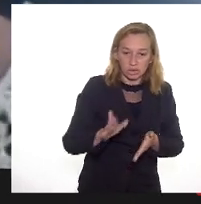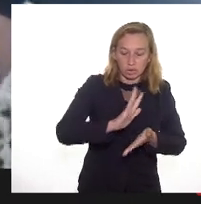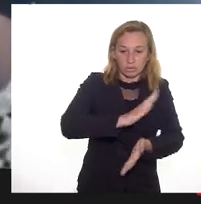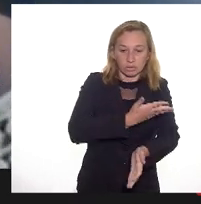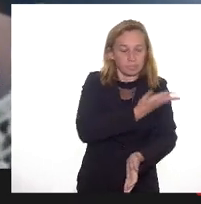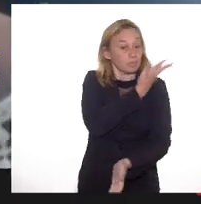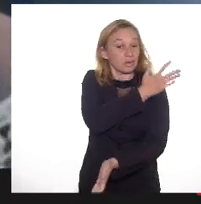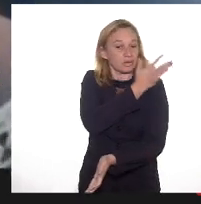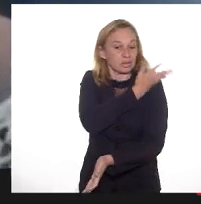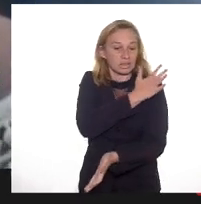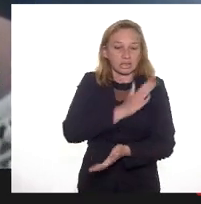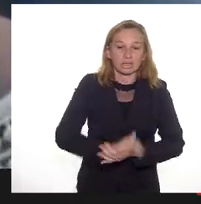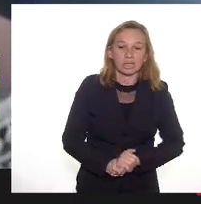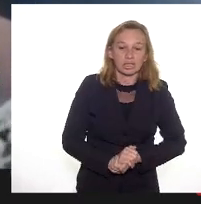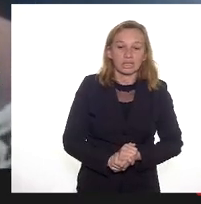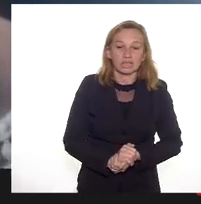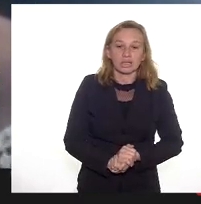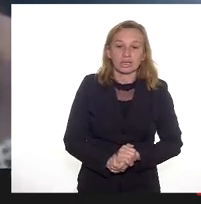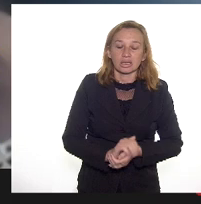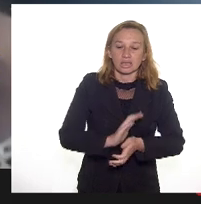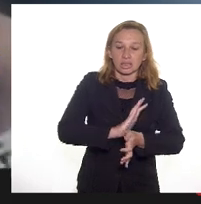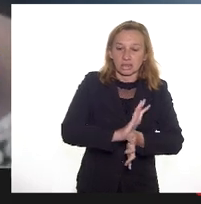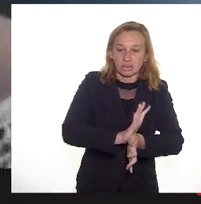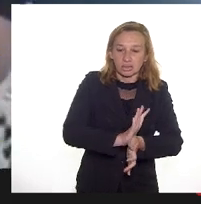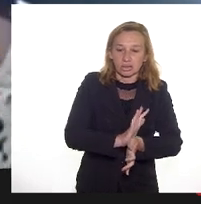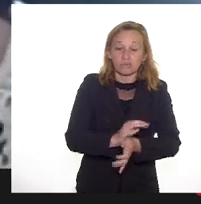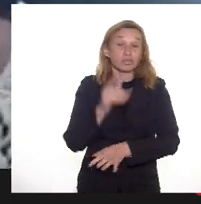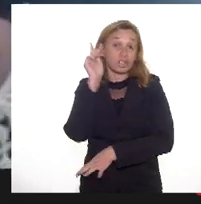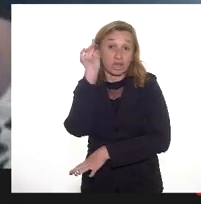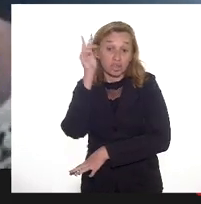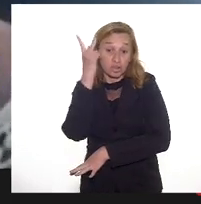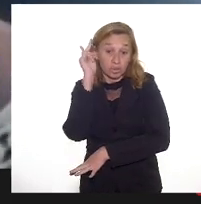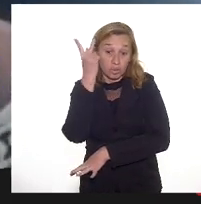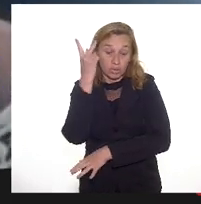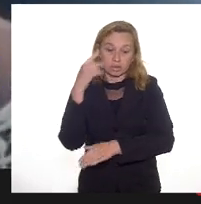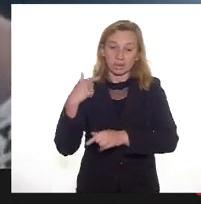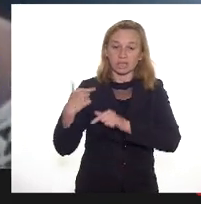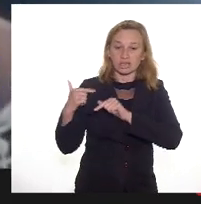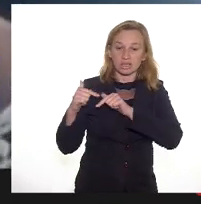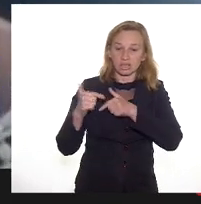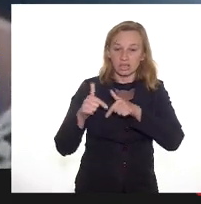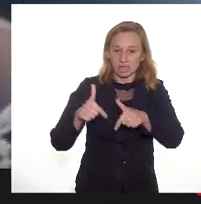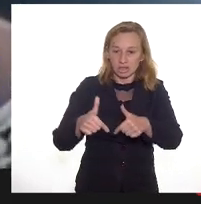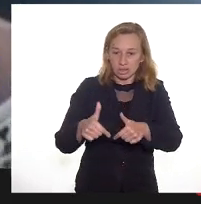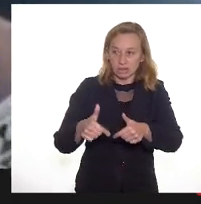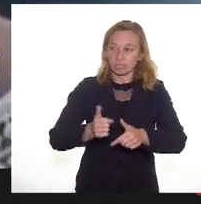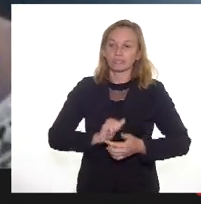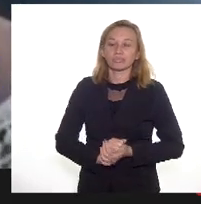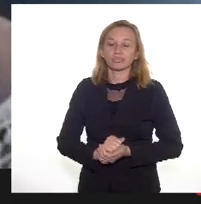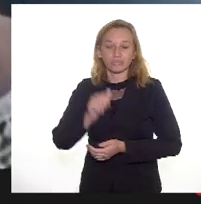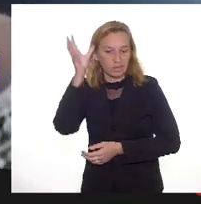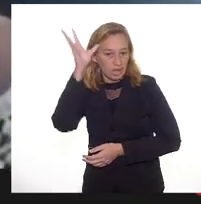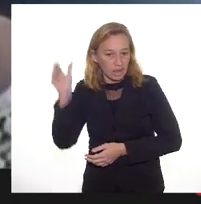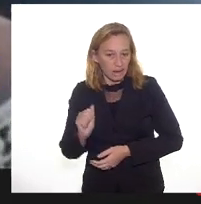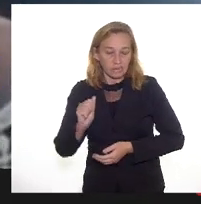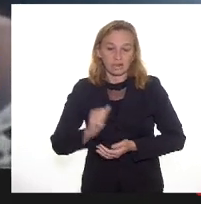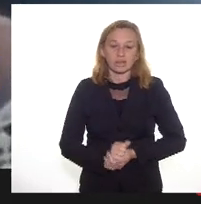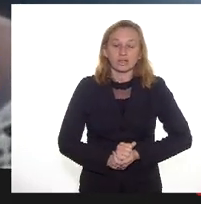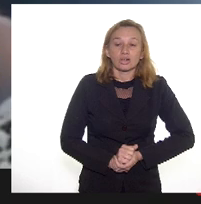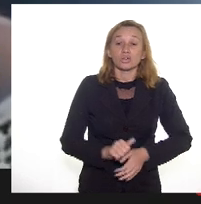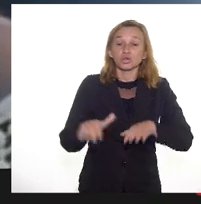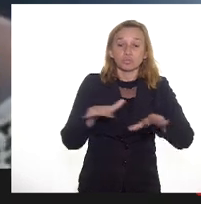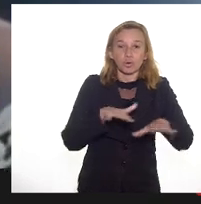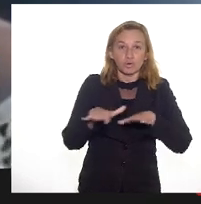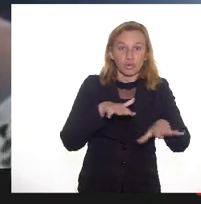né, à demonização histórica que se aplica a essas tradições vindas de África. E aí, os